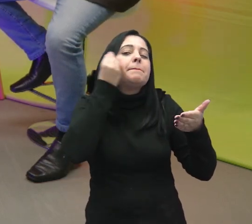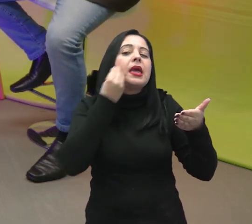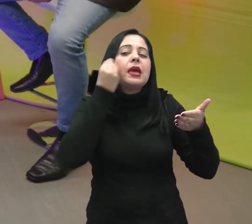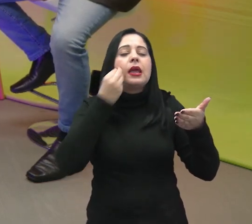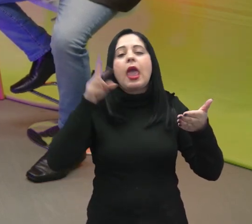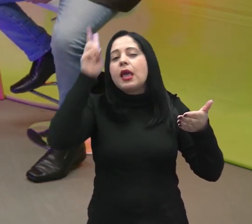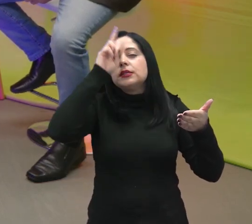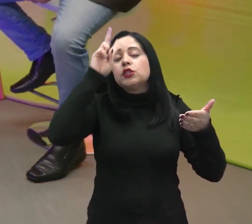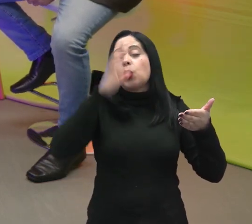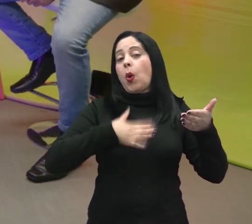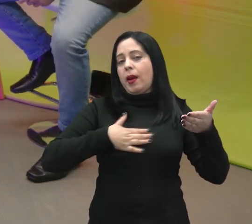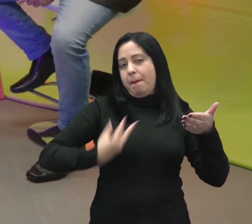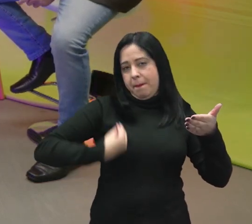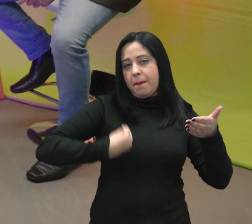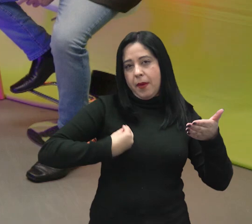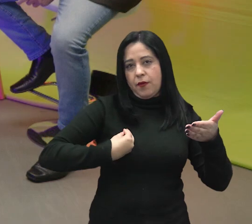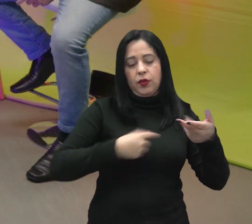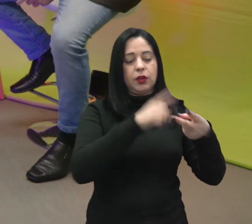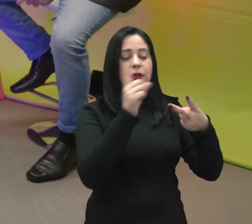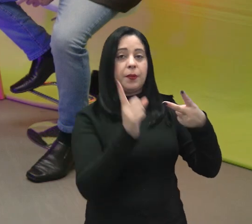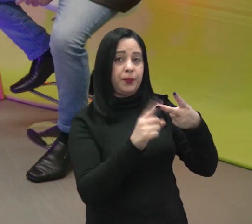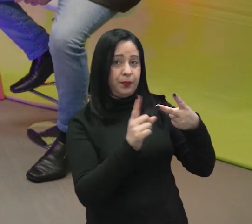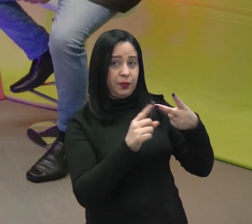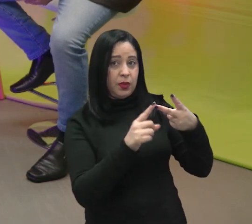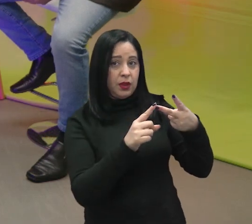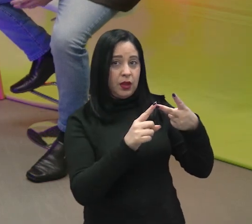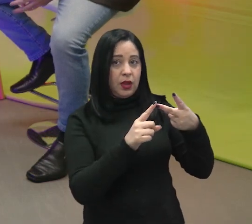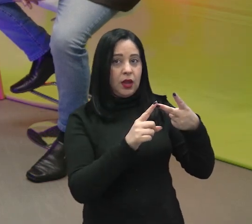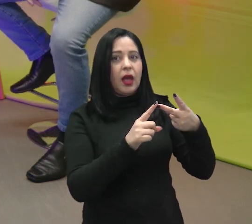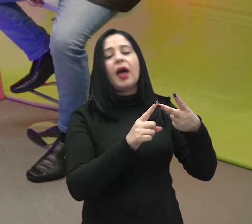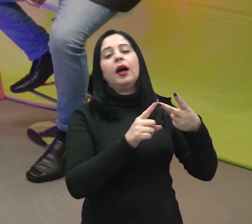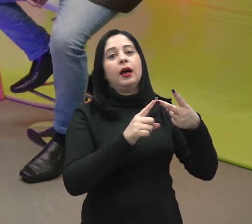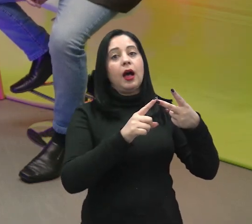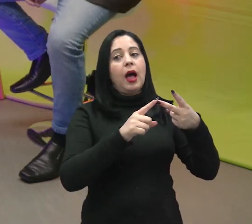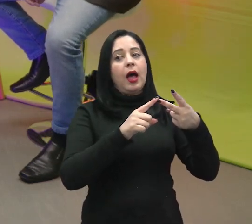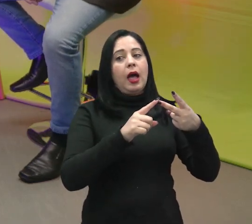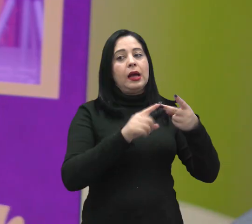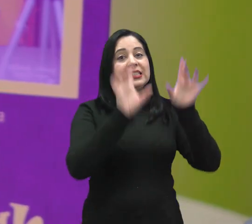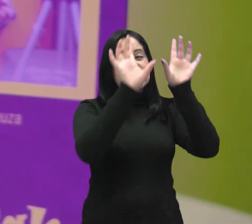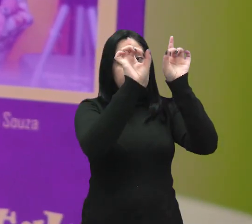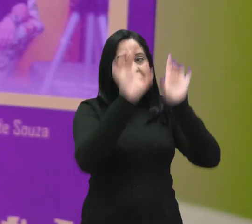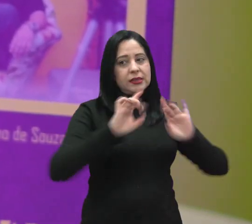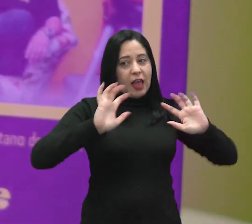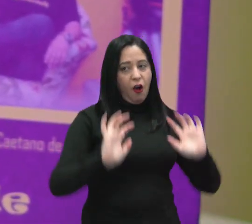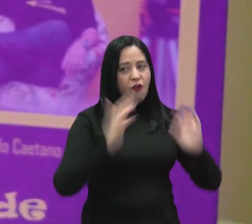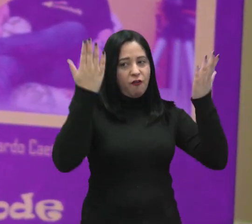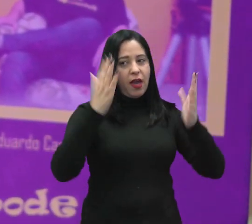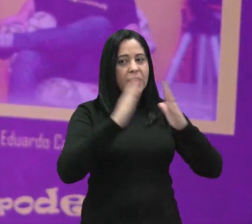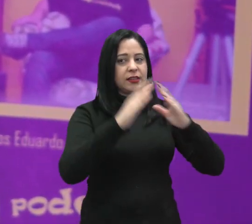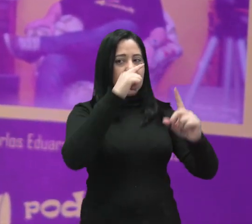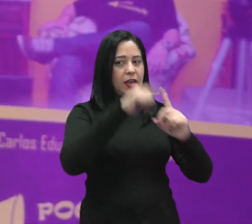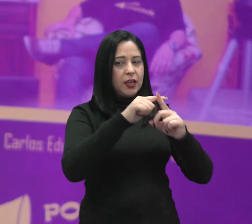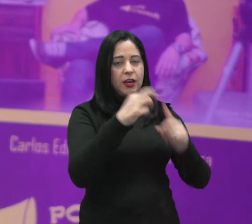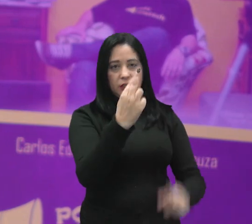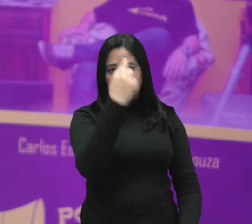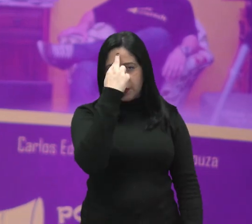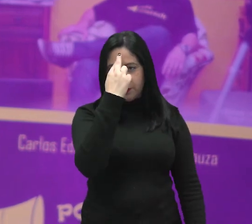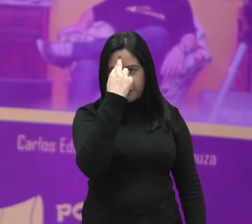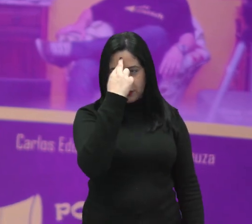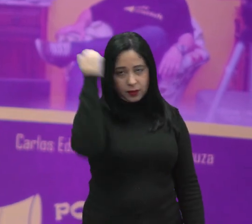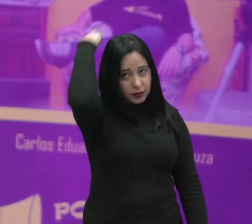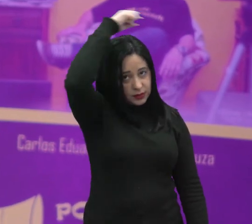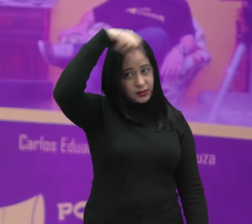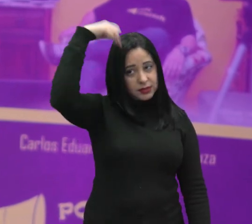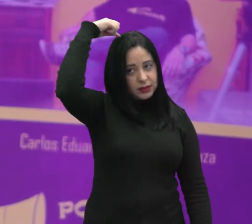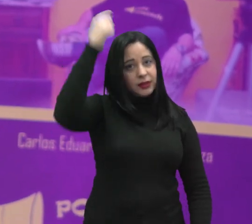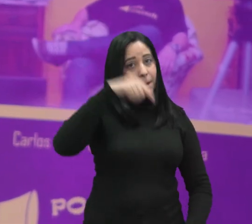minha jornada literária. Sim. E o segundo é sobre o Jubileu de Ouro da Paróquia Santa Rita de Cássia. E são livros que nasceram, claro,